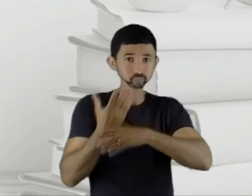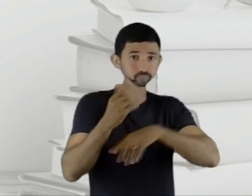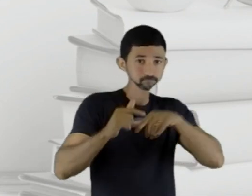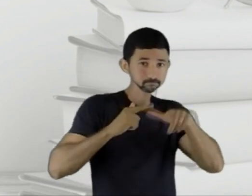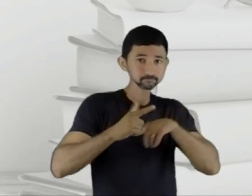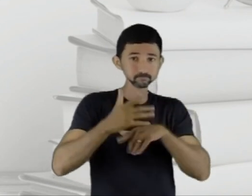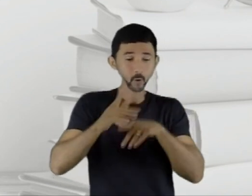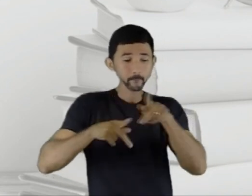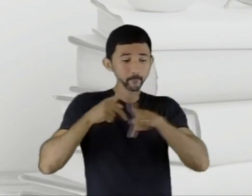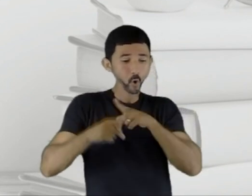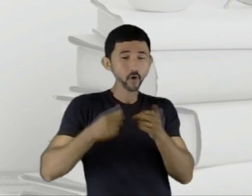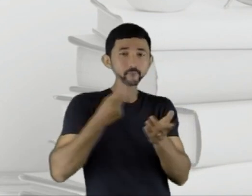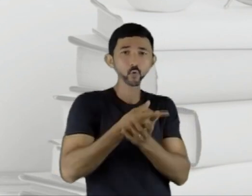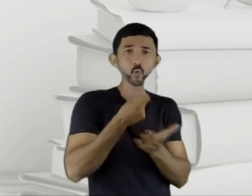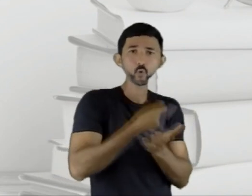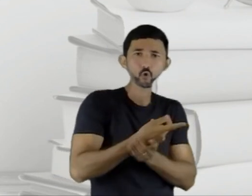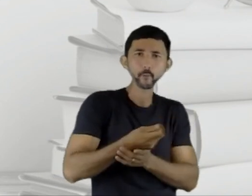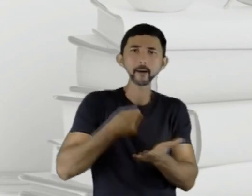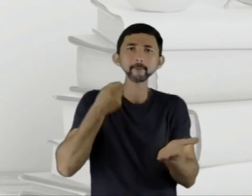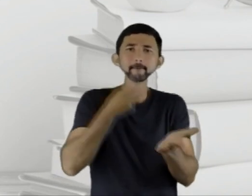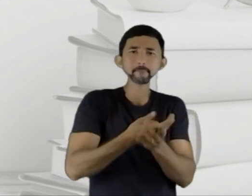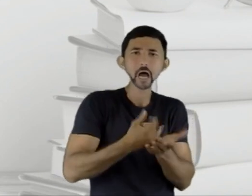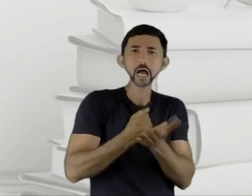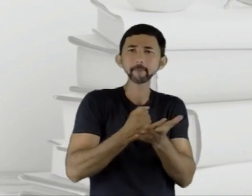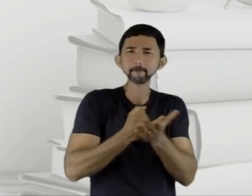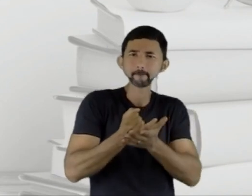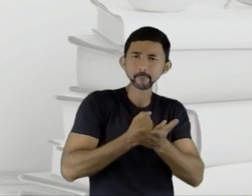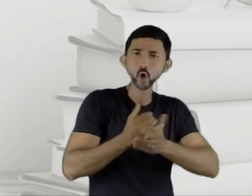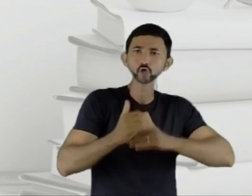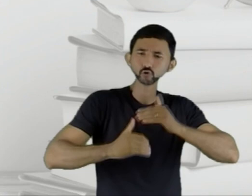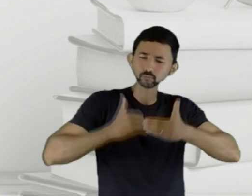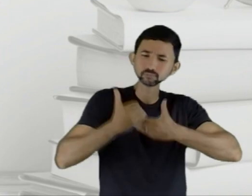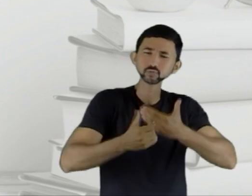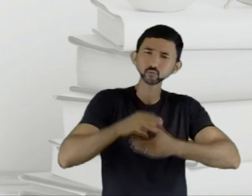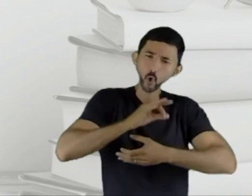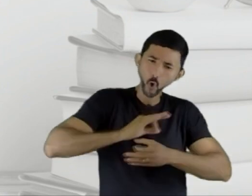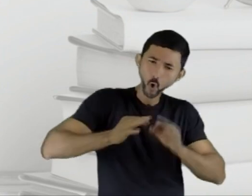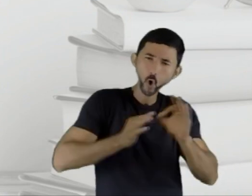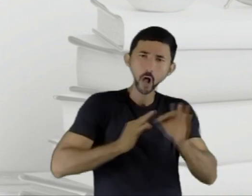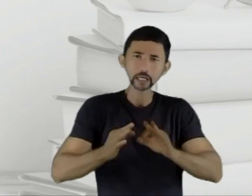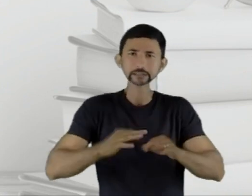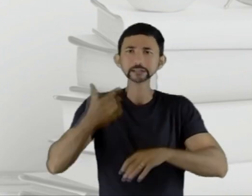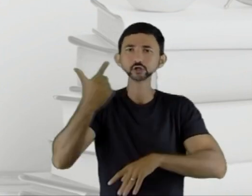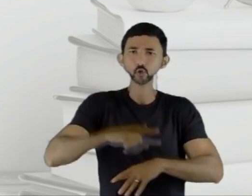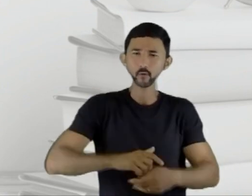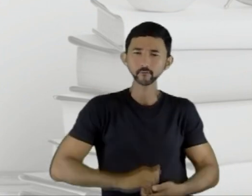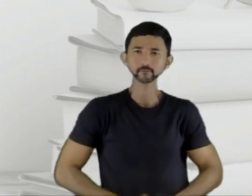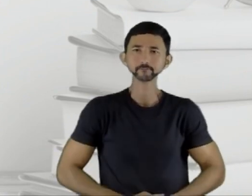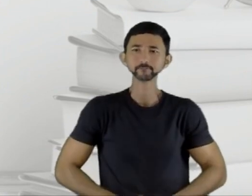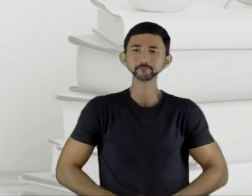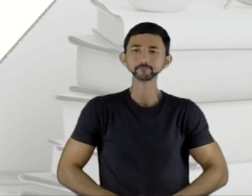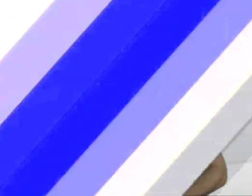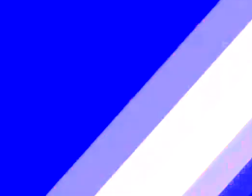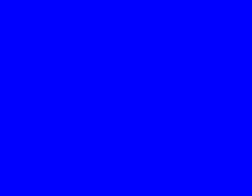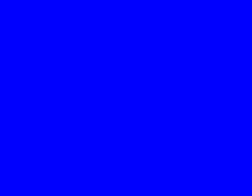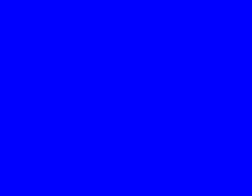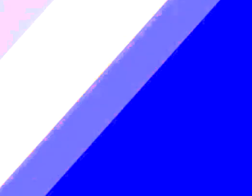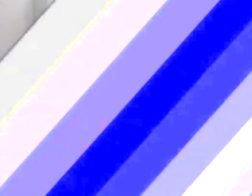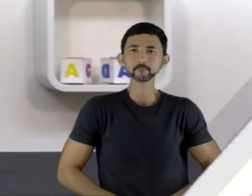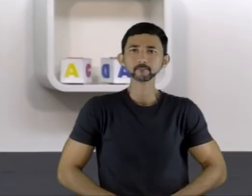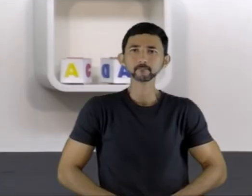está consumindo, está pagando impostos e os impostos voltando para o Estado, tá? Aqui para mim.